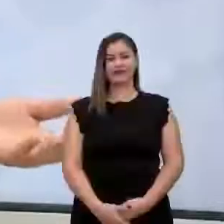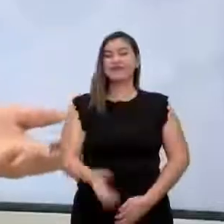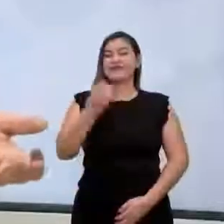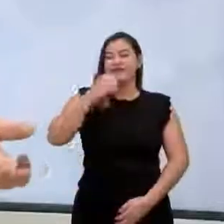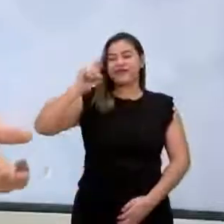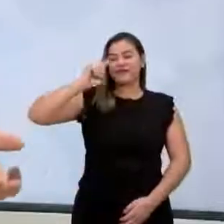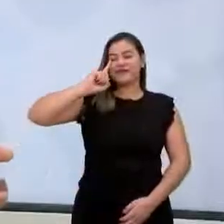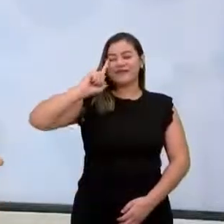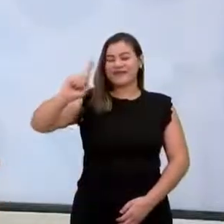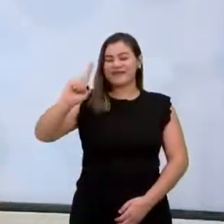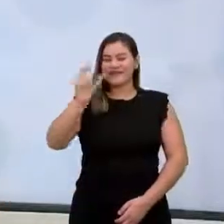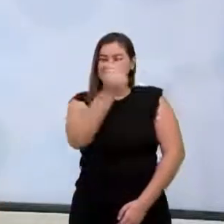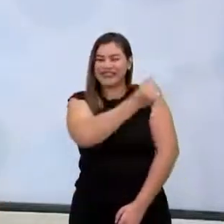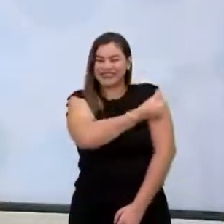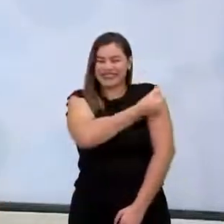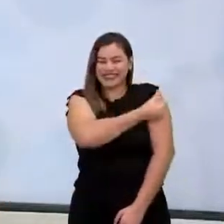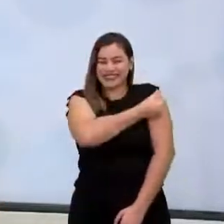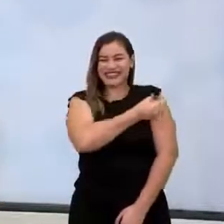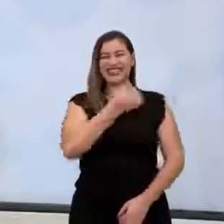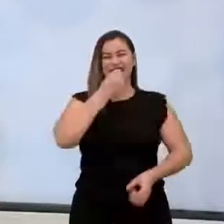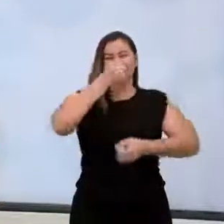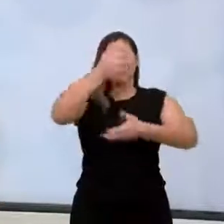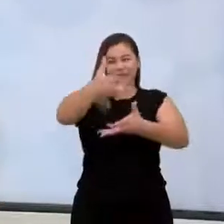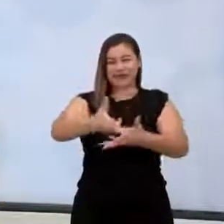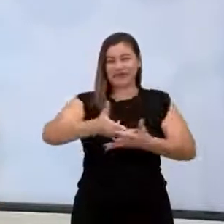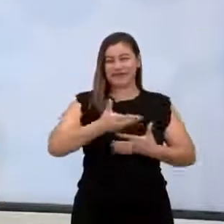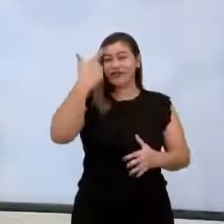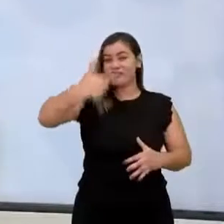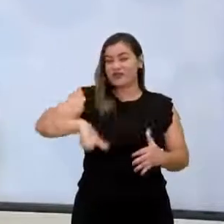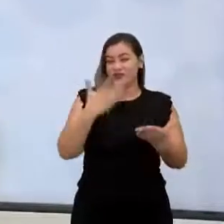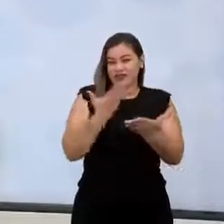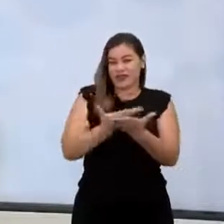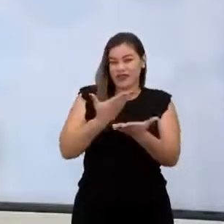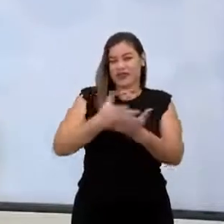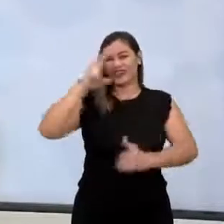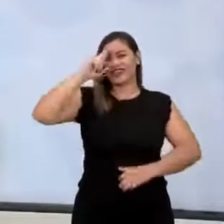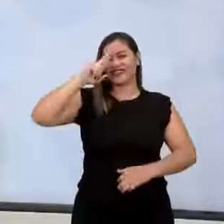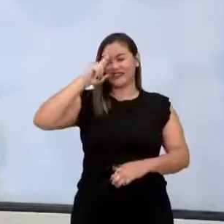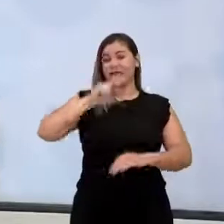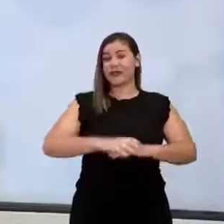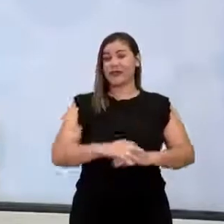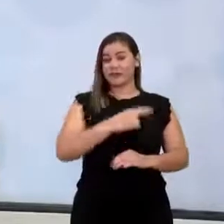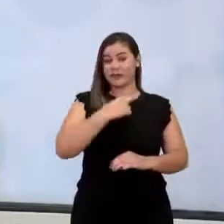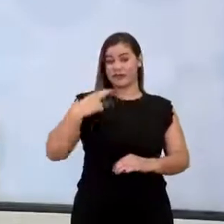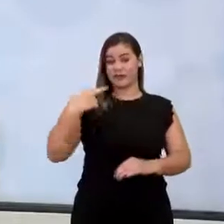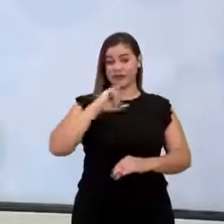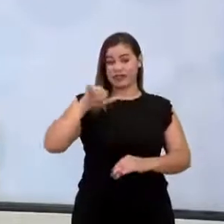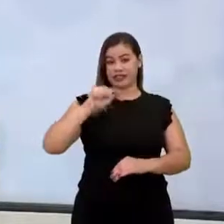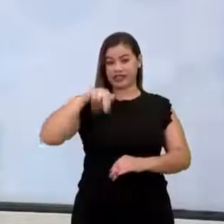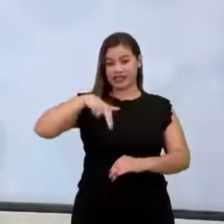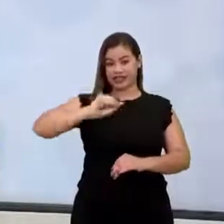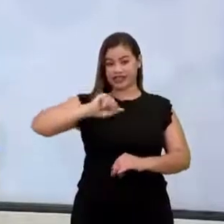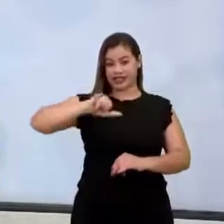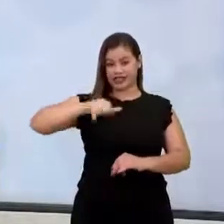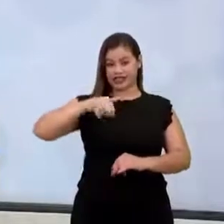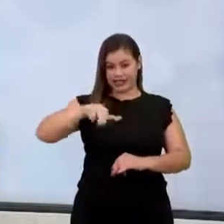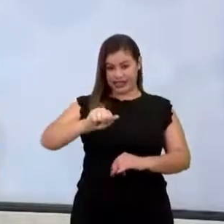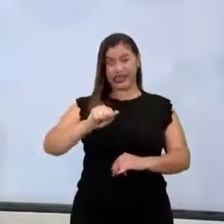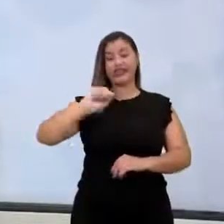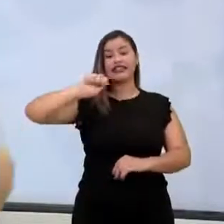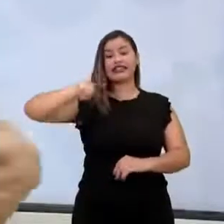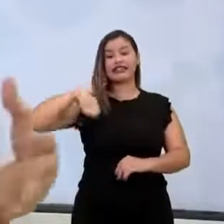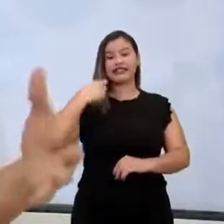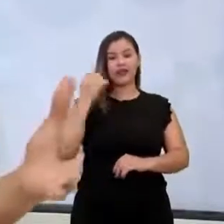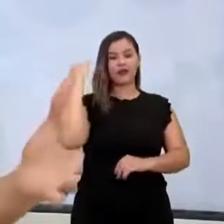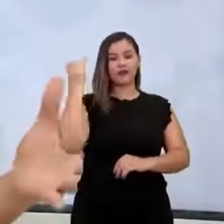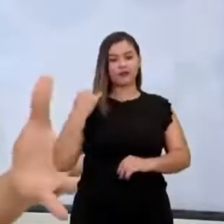Bom dia, sexto ano. Sejam bem-vindos a mais essa aula de História. Eu sou a professora Janaína Jardim e hoje nós